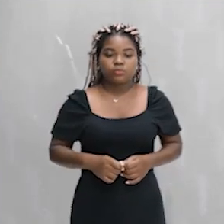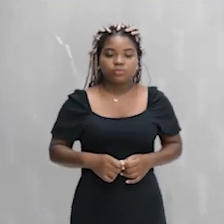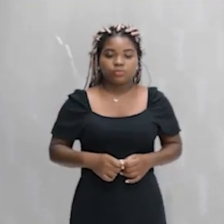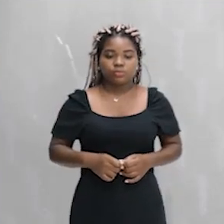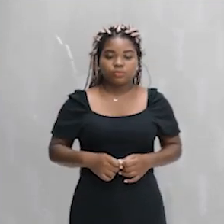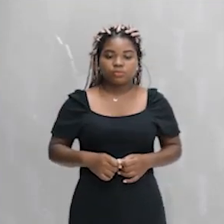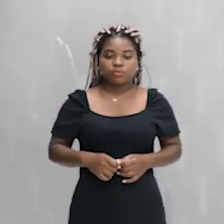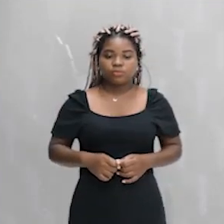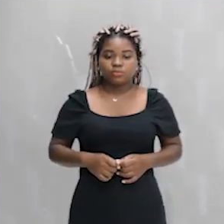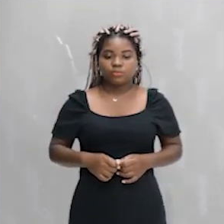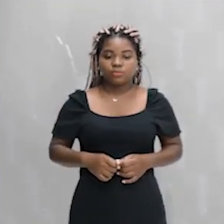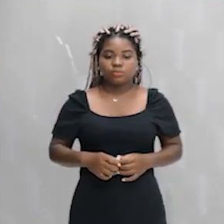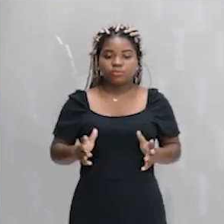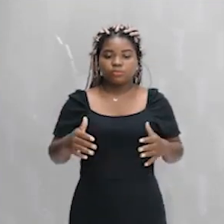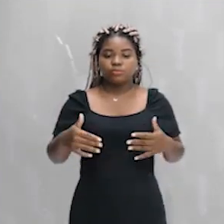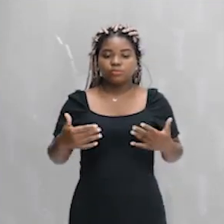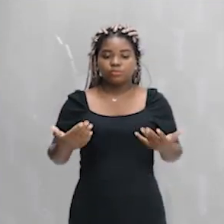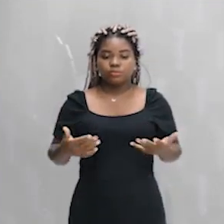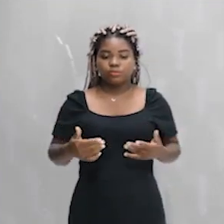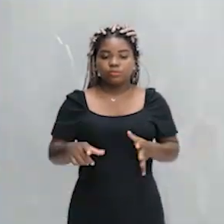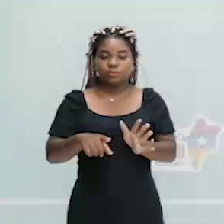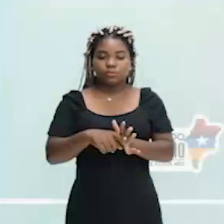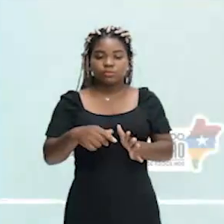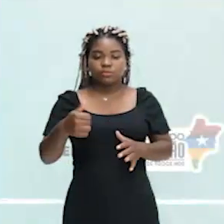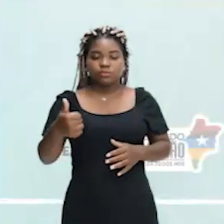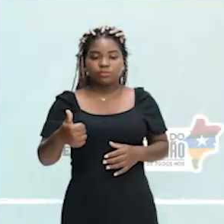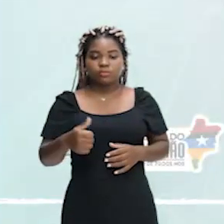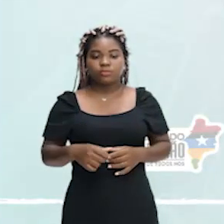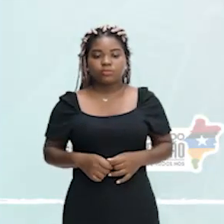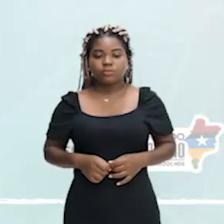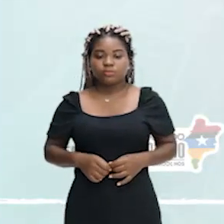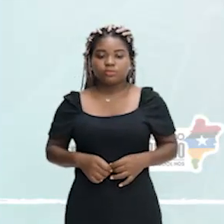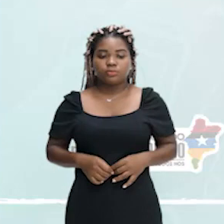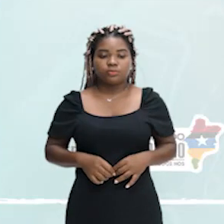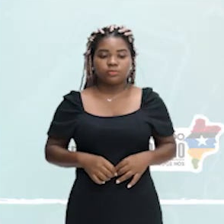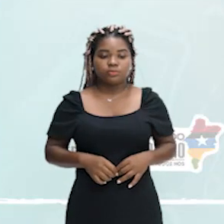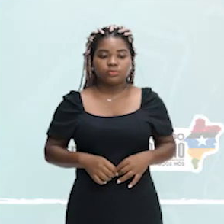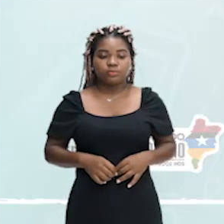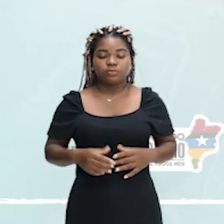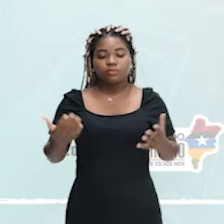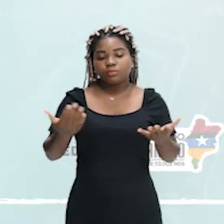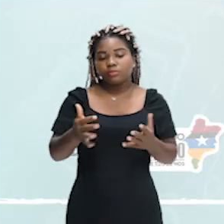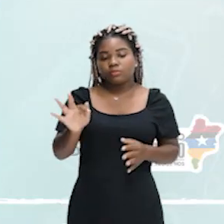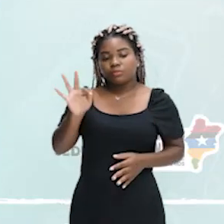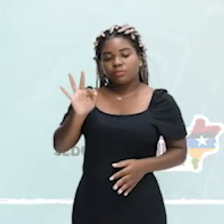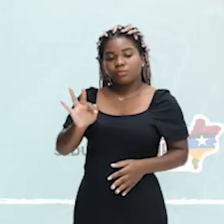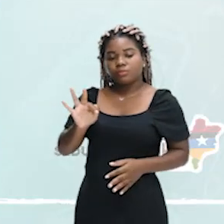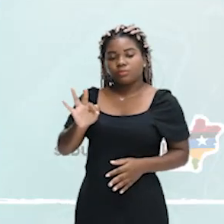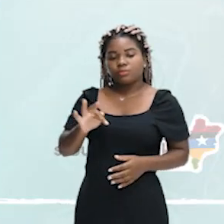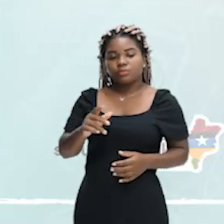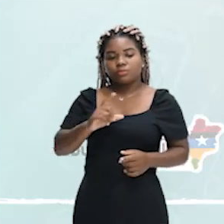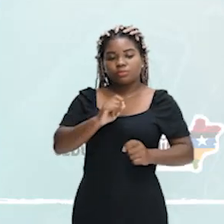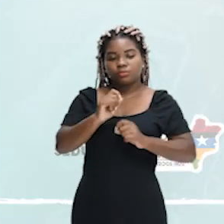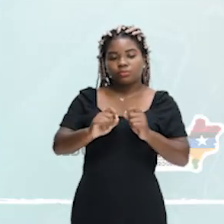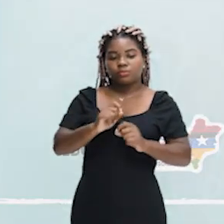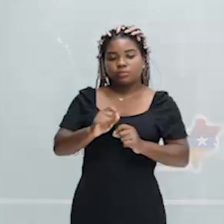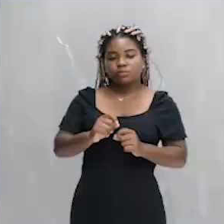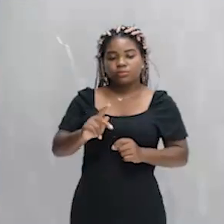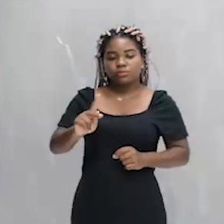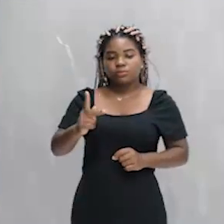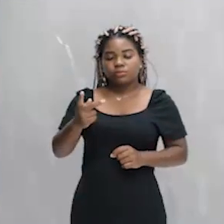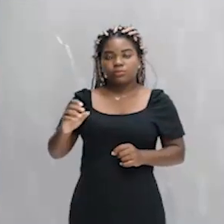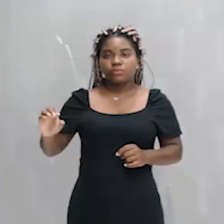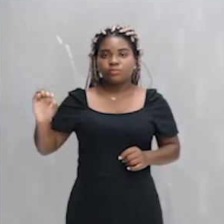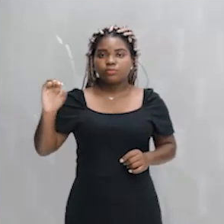conserva o sinal do maior. Então, eu vou ter como resposta o número menos 1. E, por fim, na letra F, eu vou calcular o h